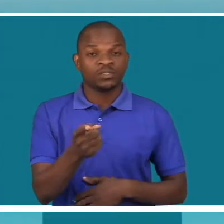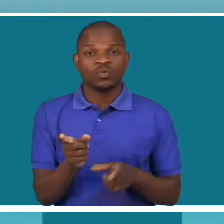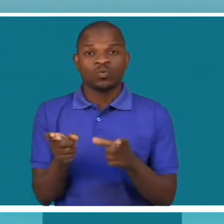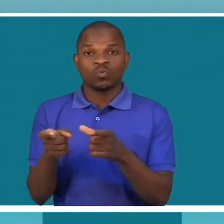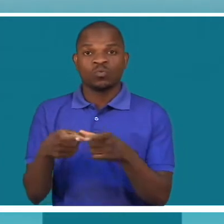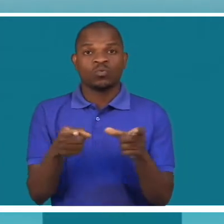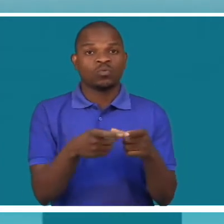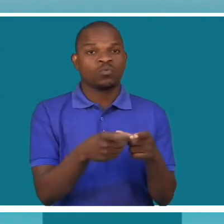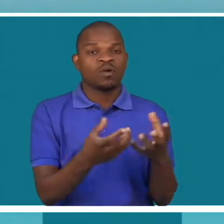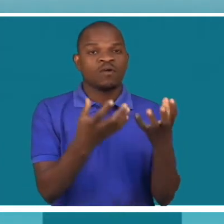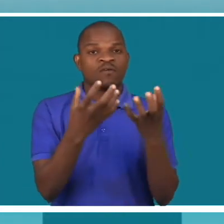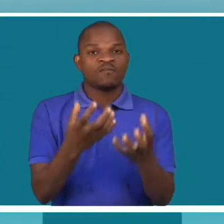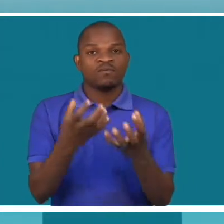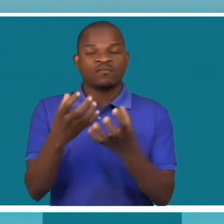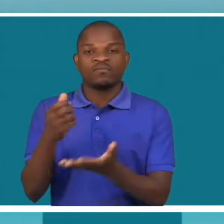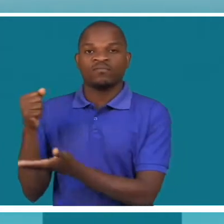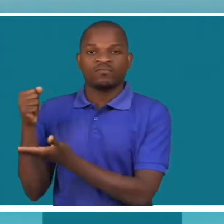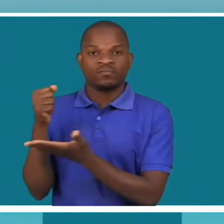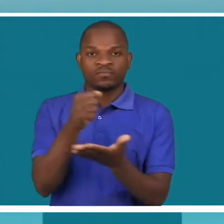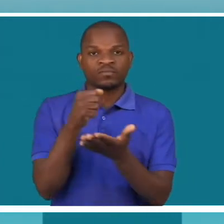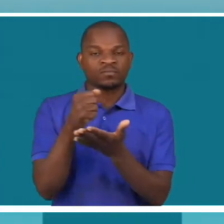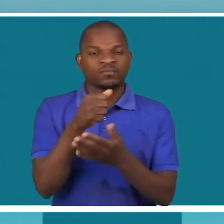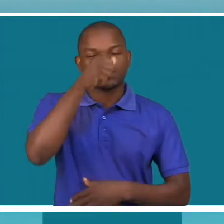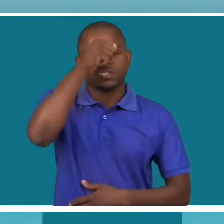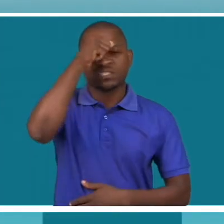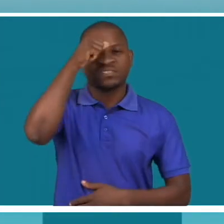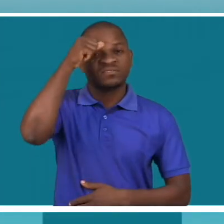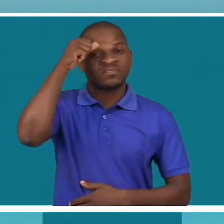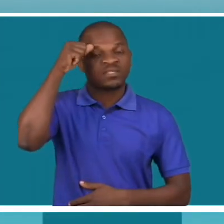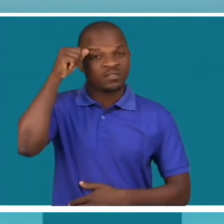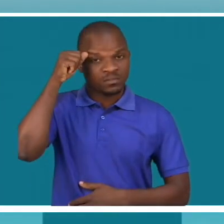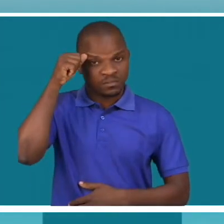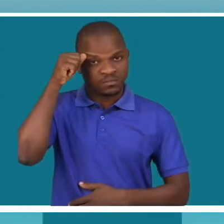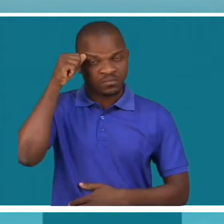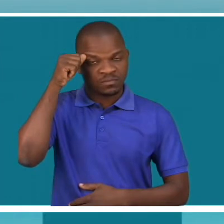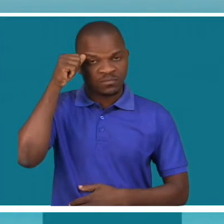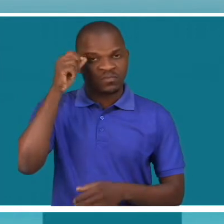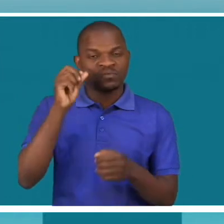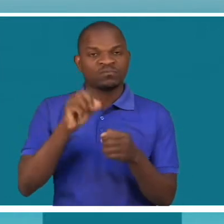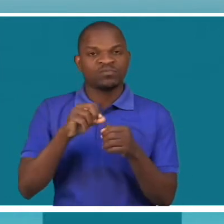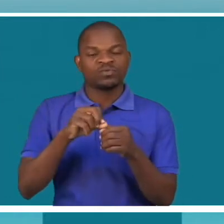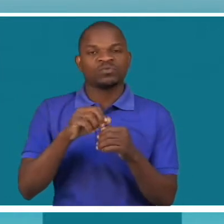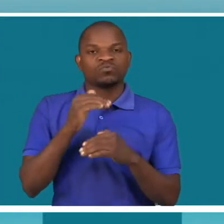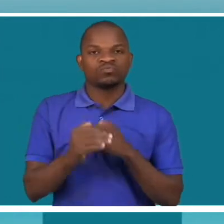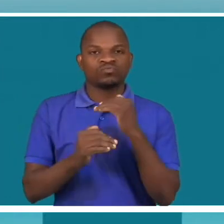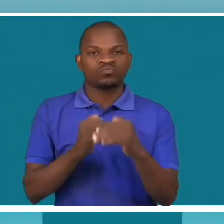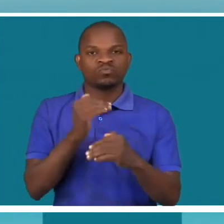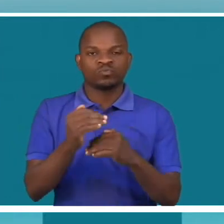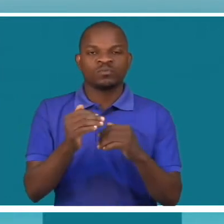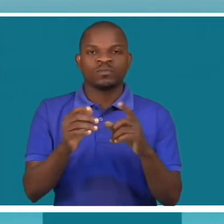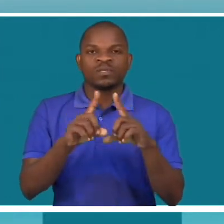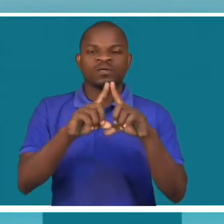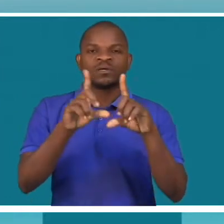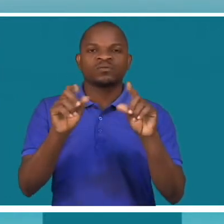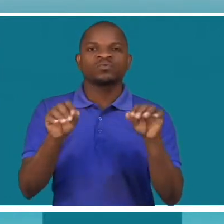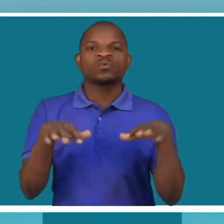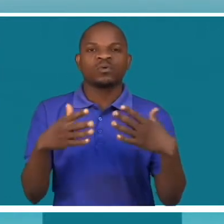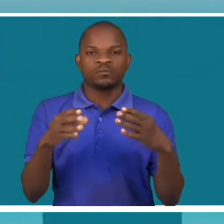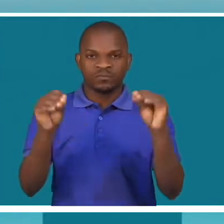clubes que não têm grandes patrocinadores é muito difícil para poder avançar com